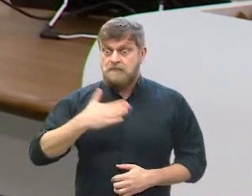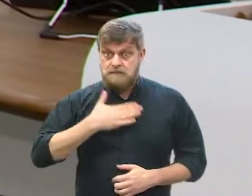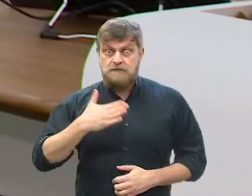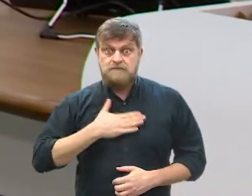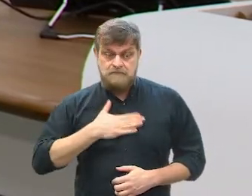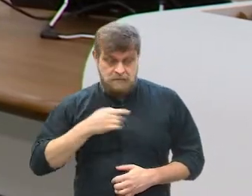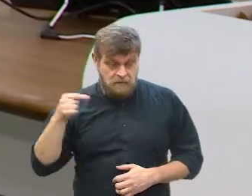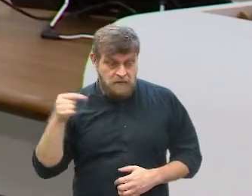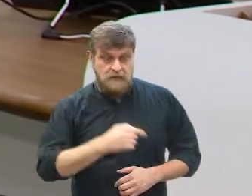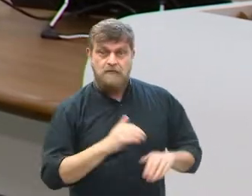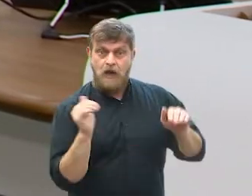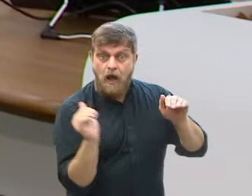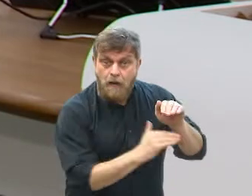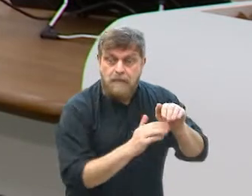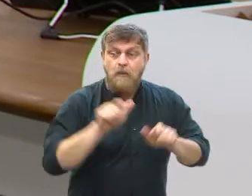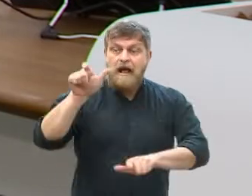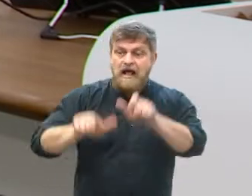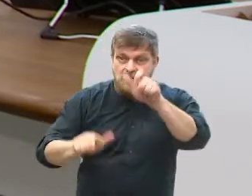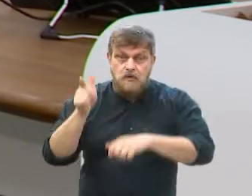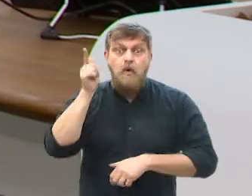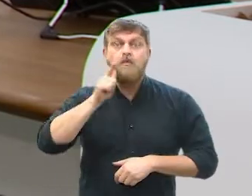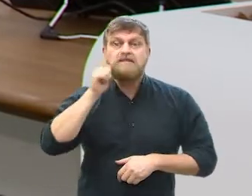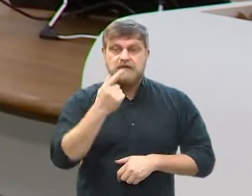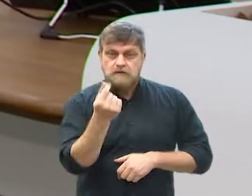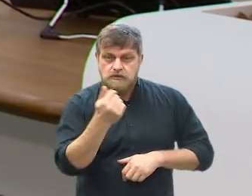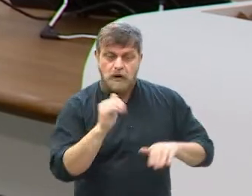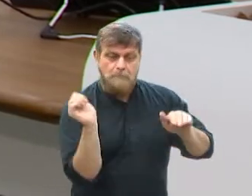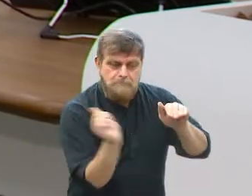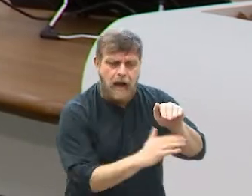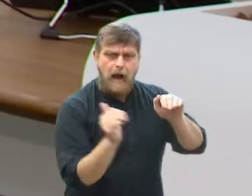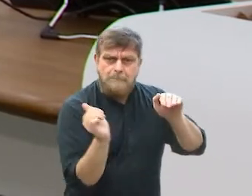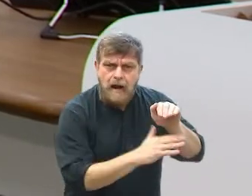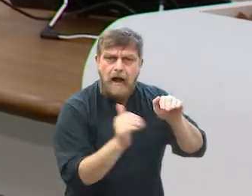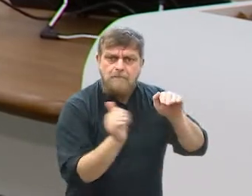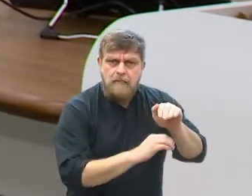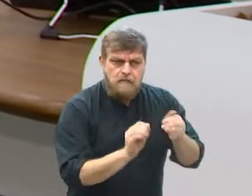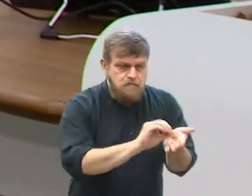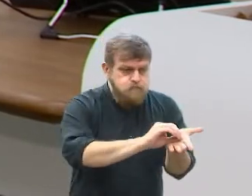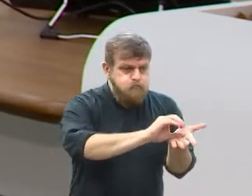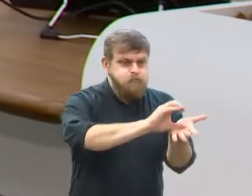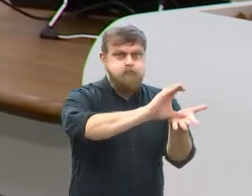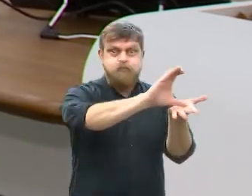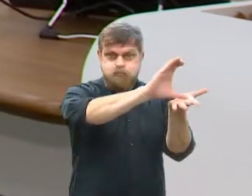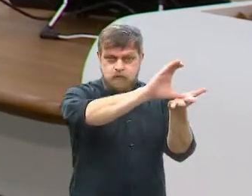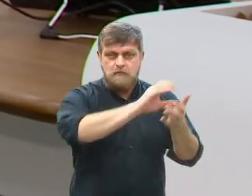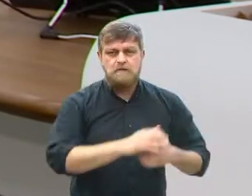ficou bem animado aí com a questão do crescimento da poupança.